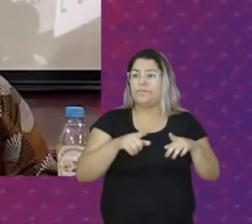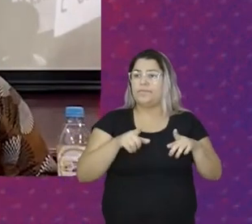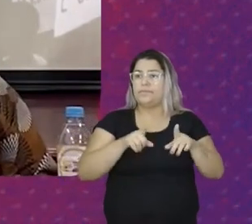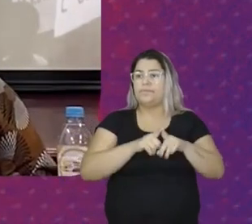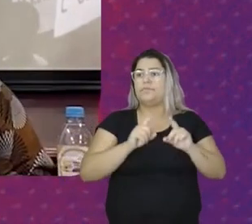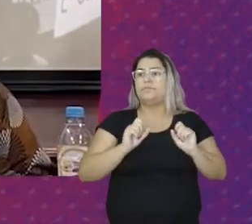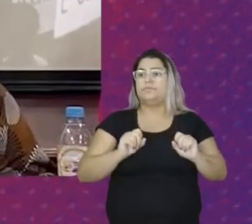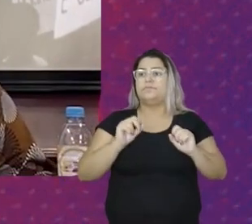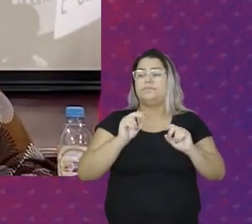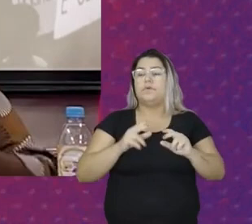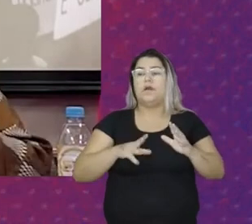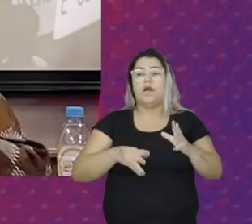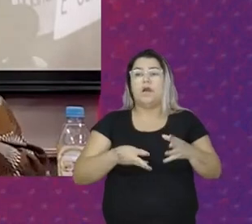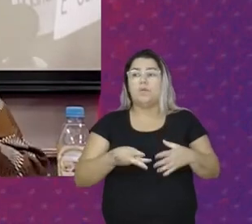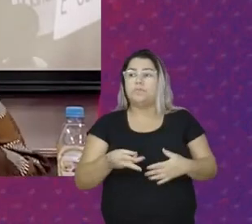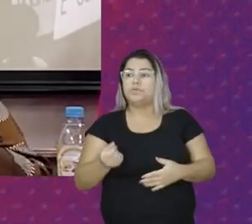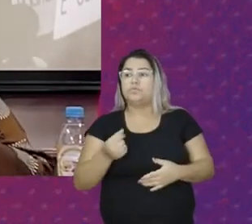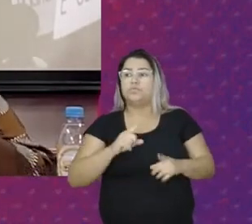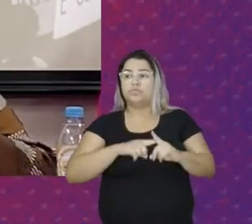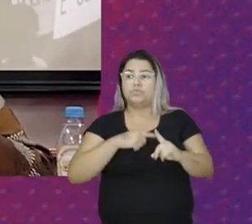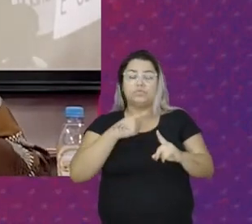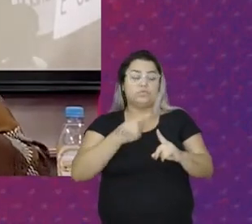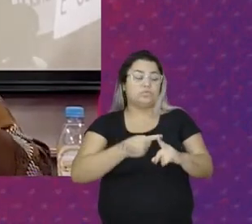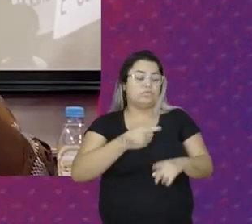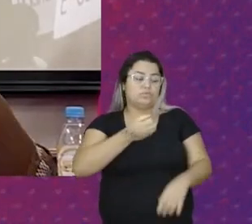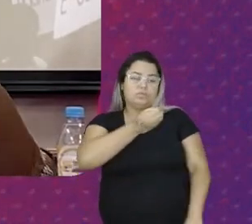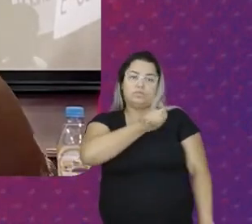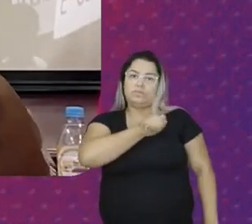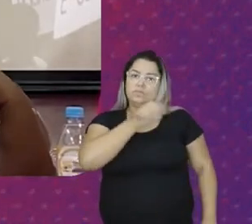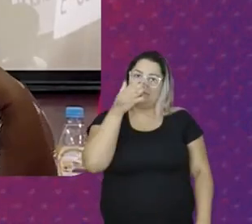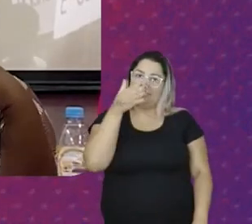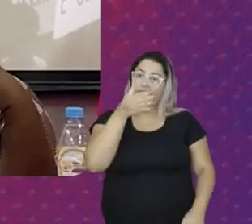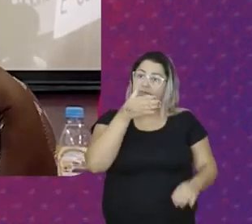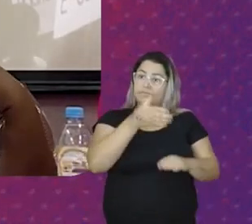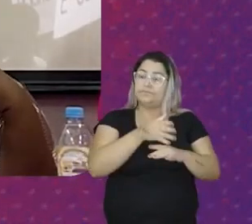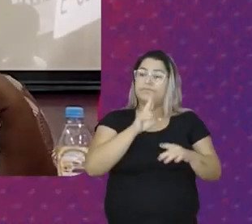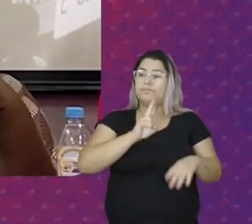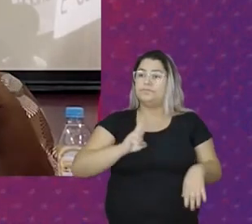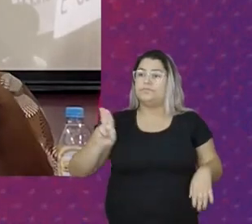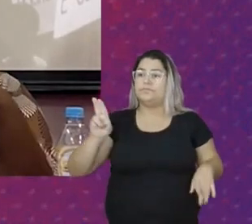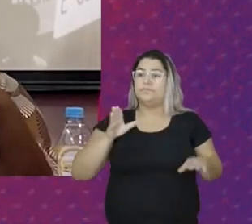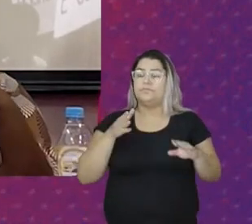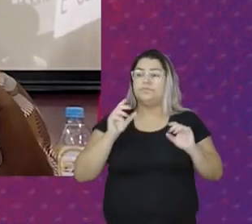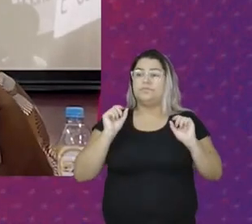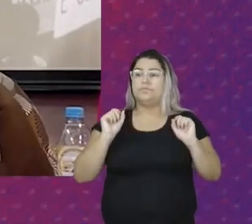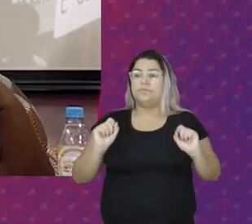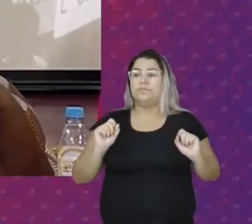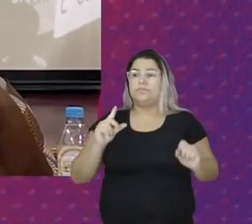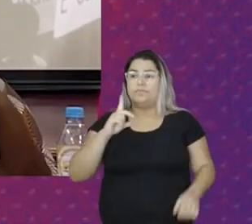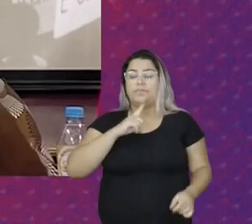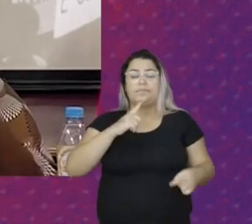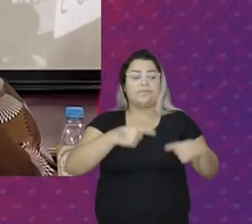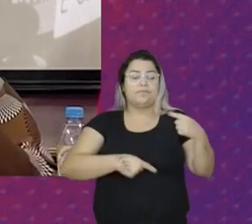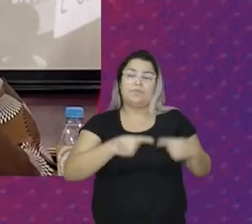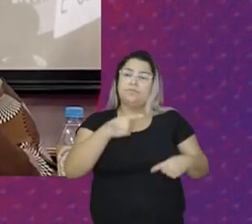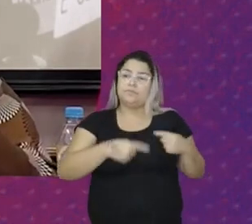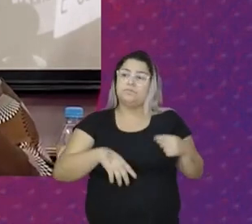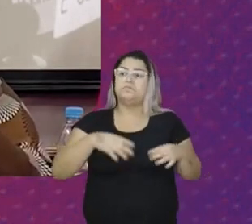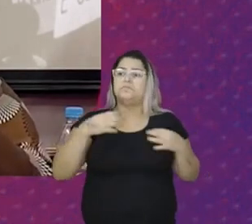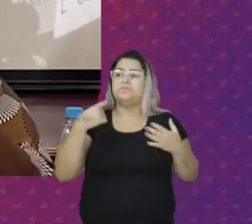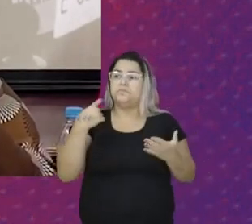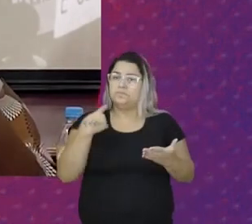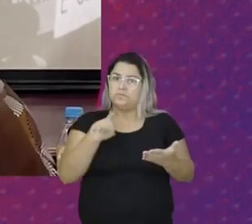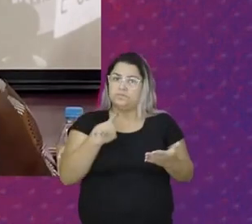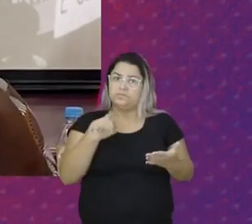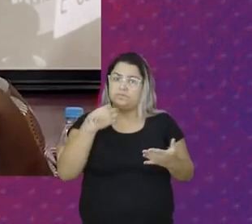nas universidades, não é? De ampliar o acesso à educação superior e também ter políticas